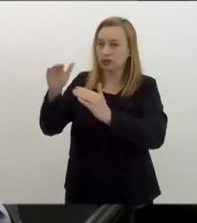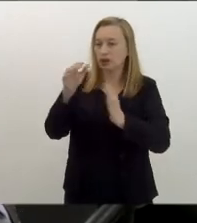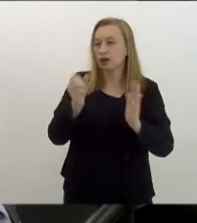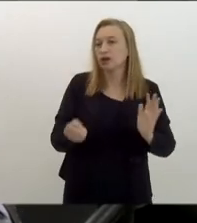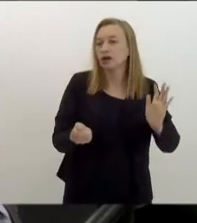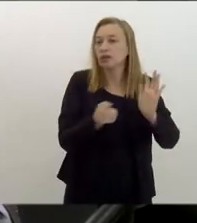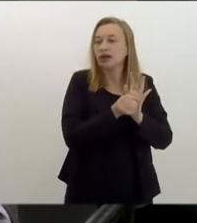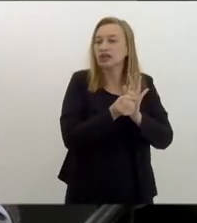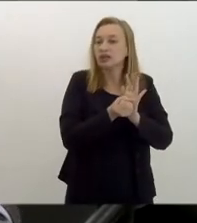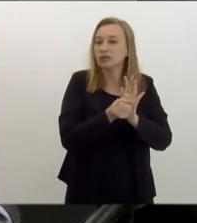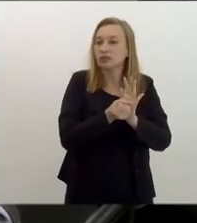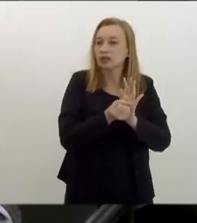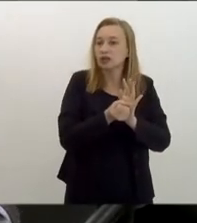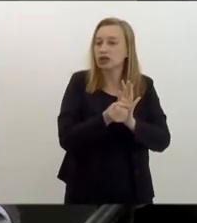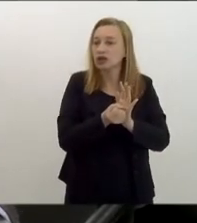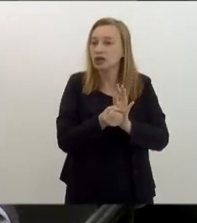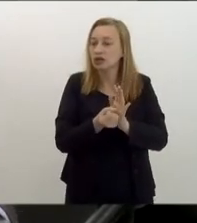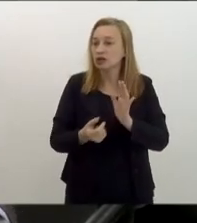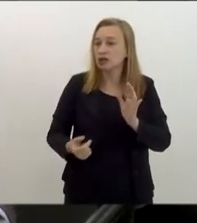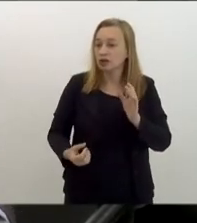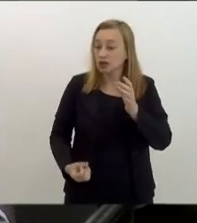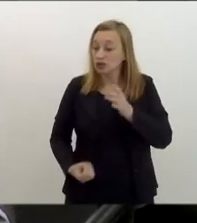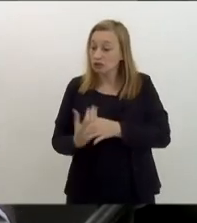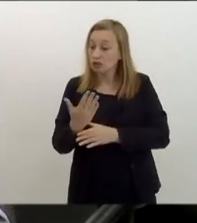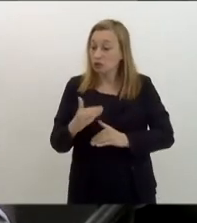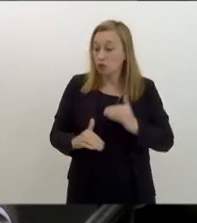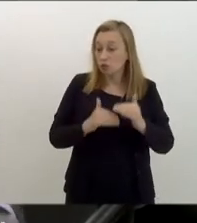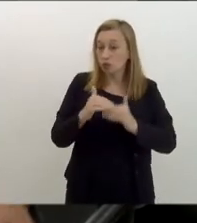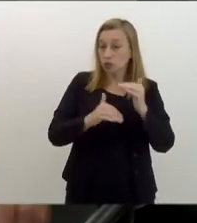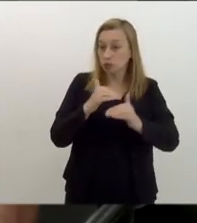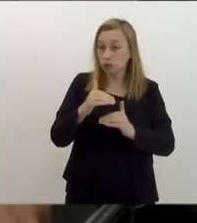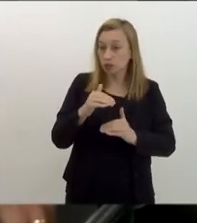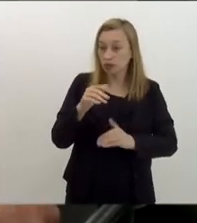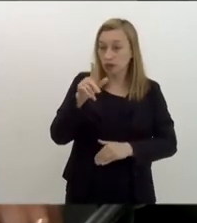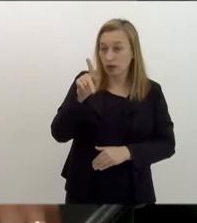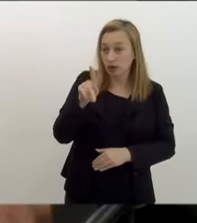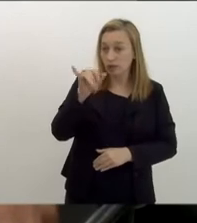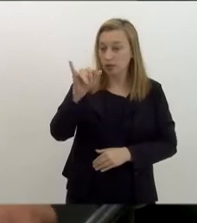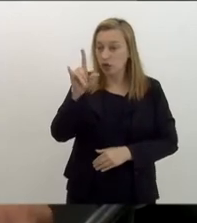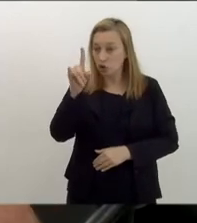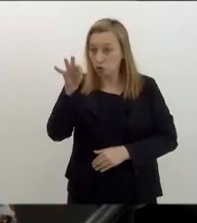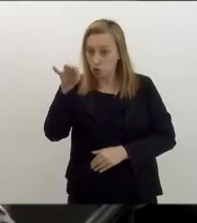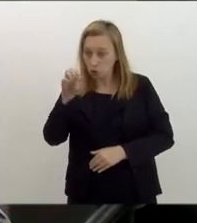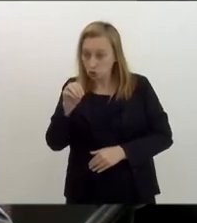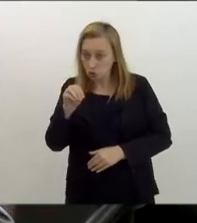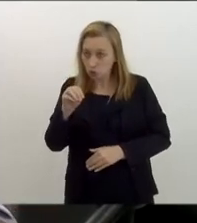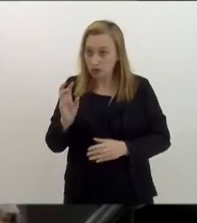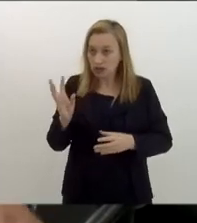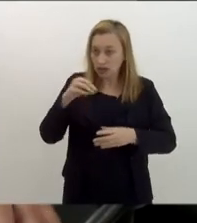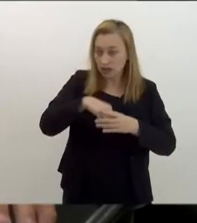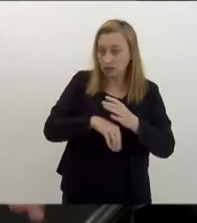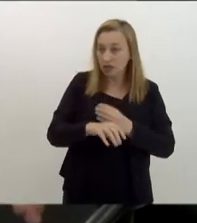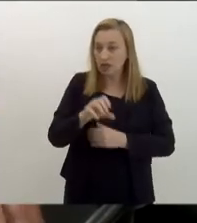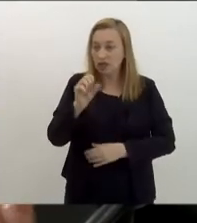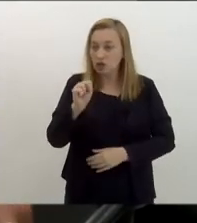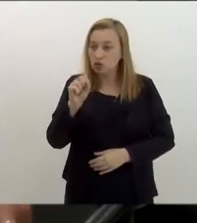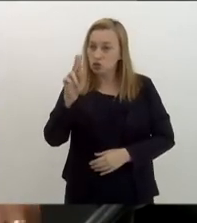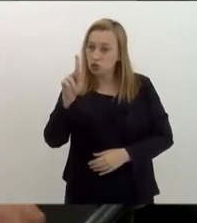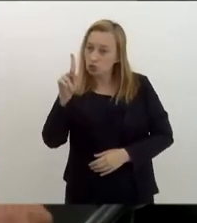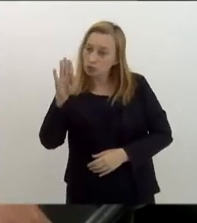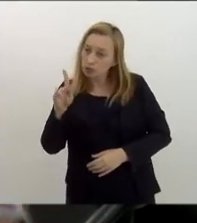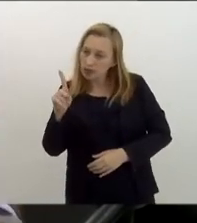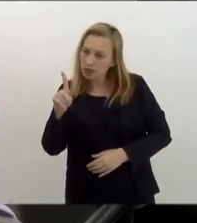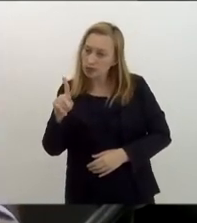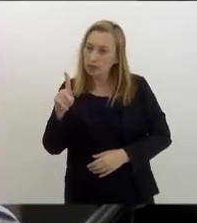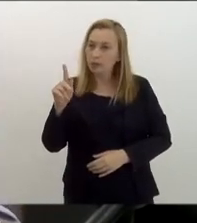patrimônio era desenvolver um programa-piloto de dentro da subir Paty para